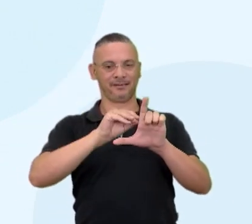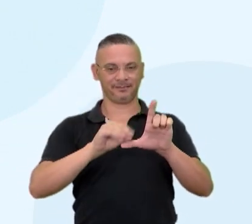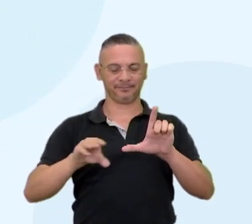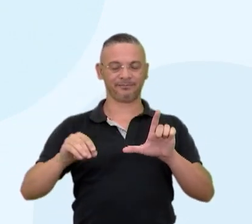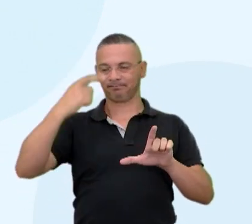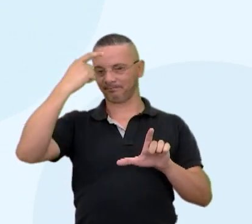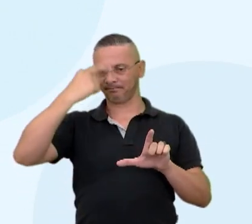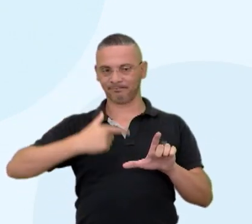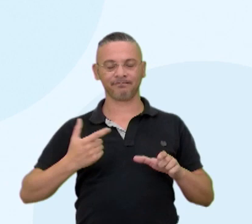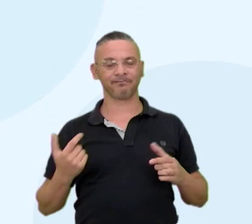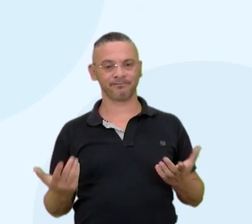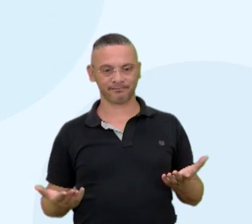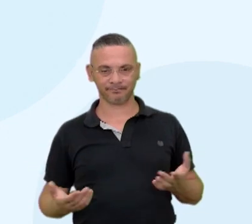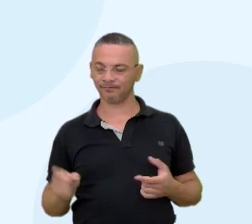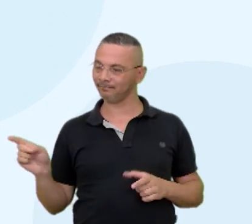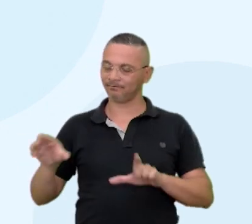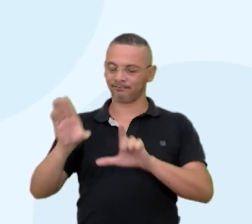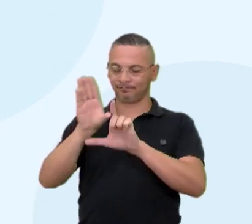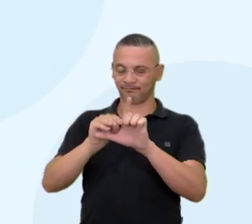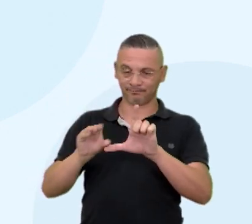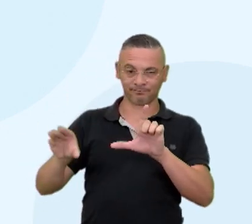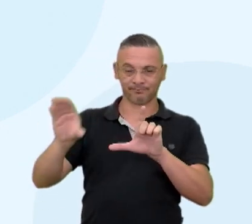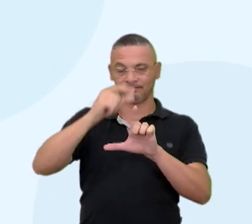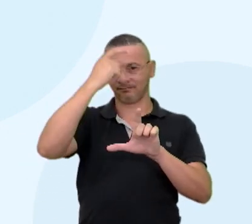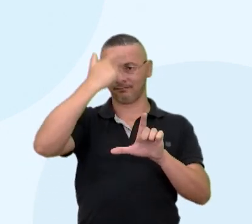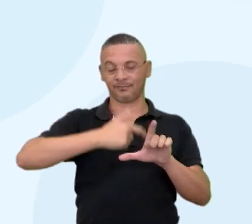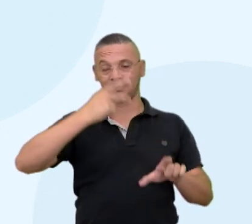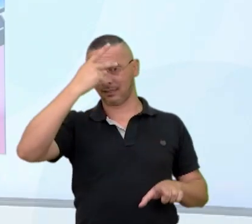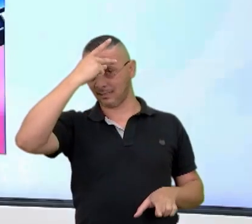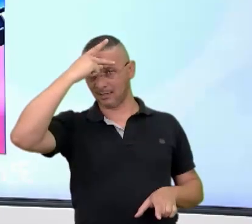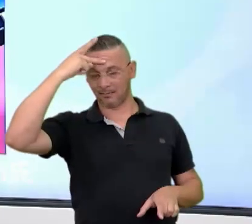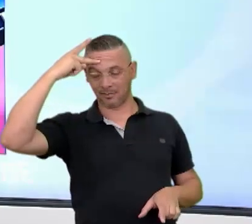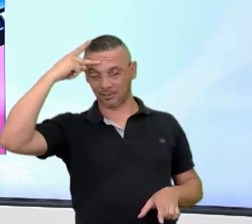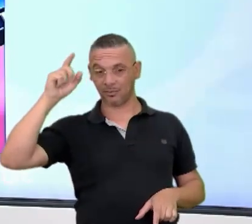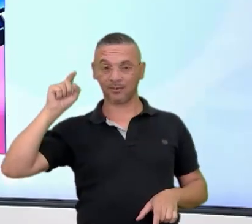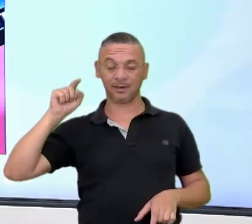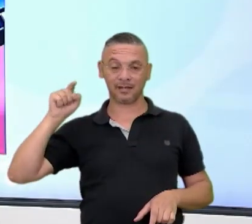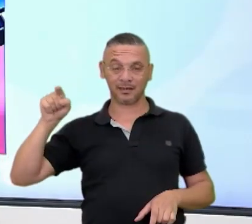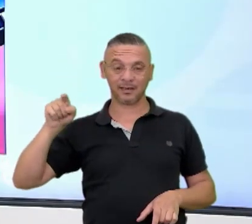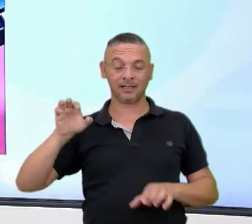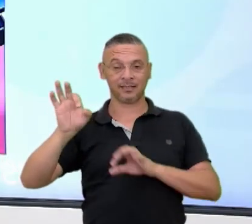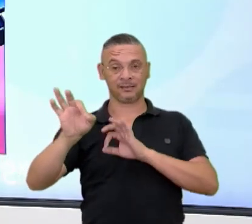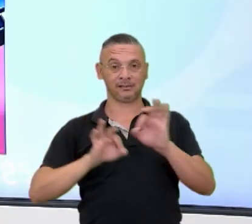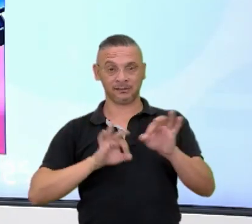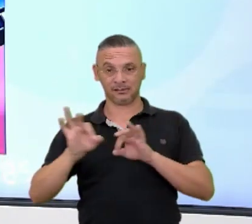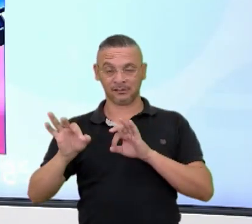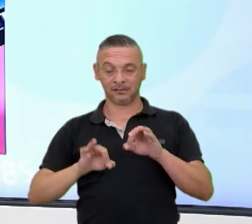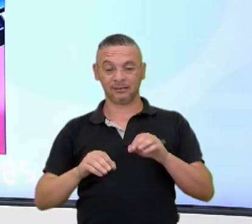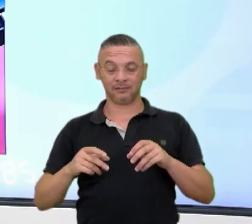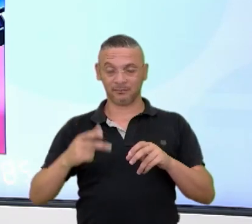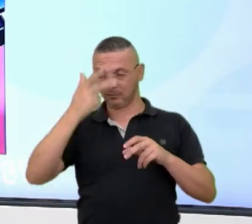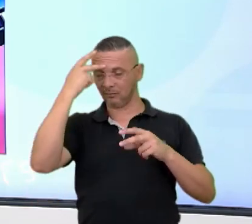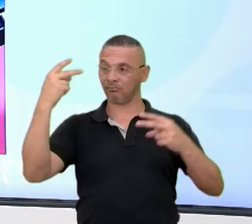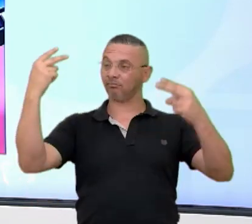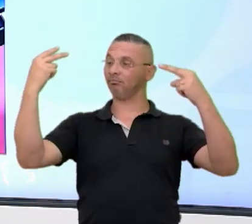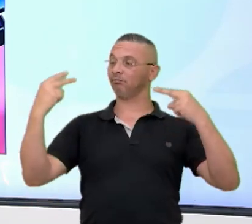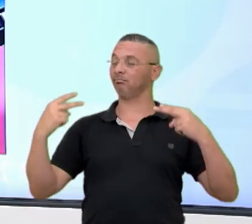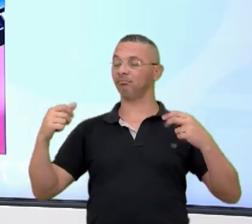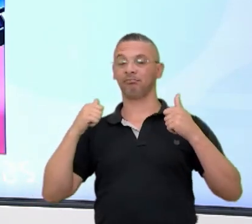ruim, mas o cara só falou coisas boas. Aquilo é um conteúdo patrocinado, não é uma notícia, é uma propaganda, é um